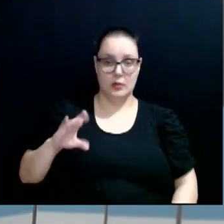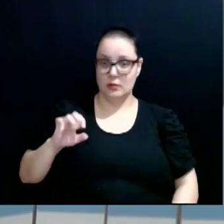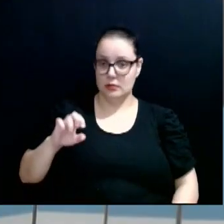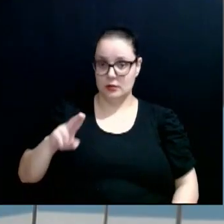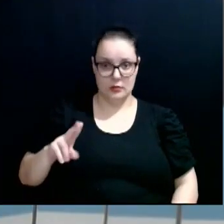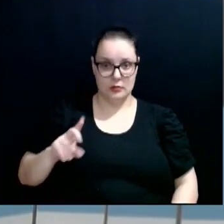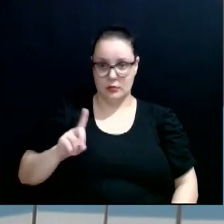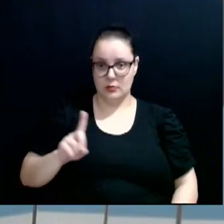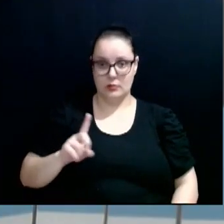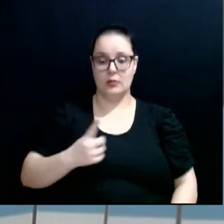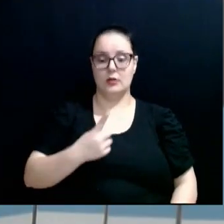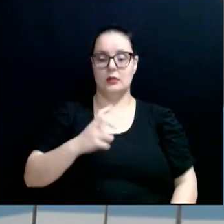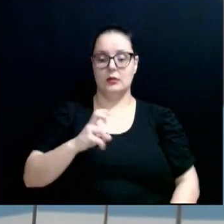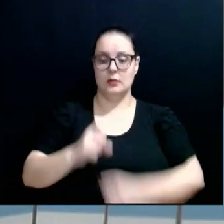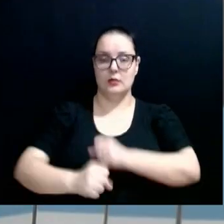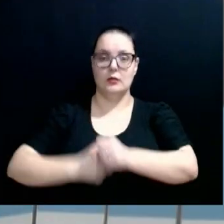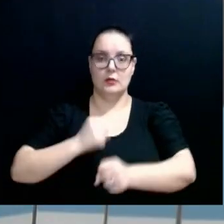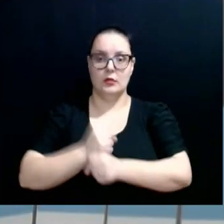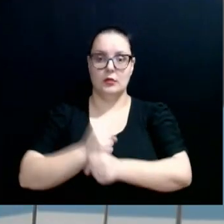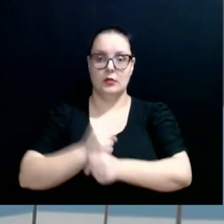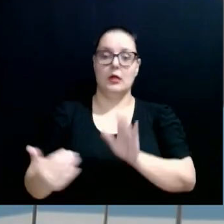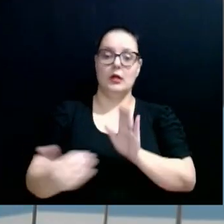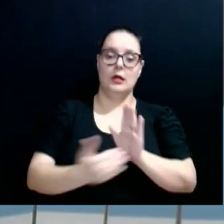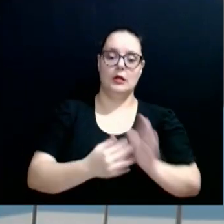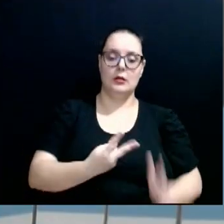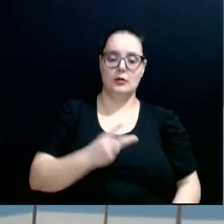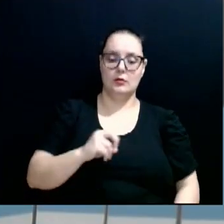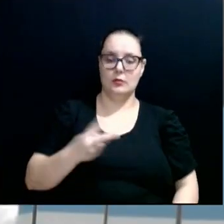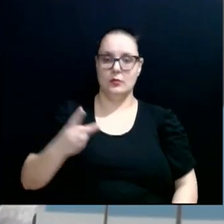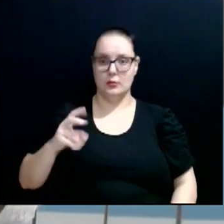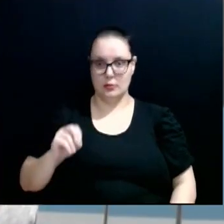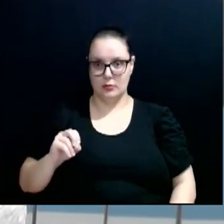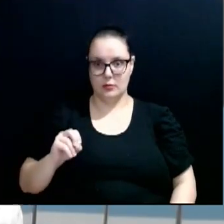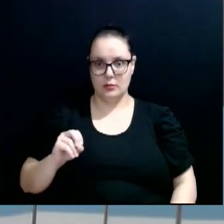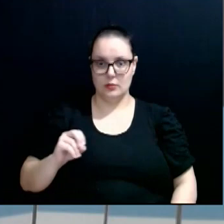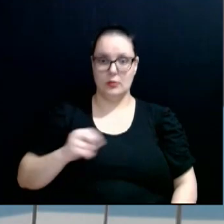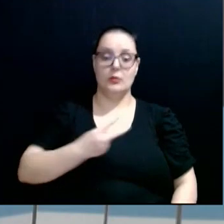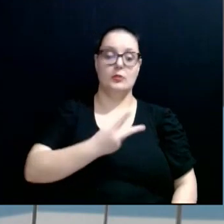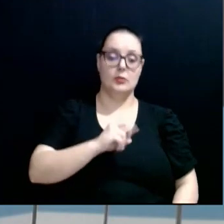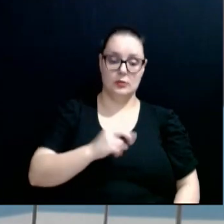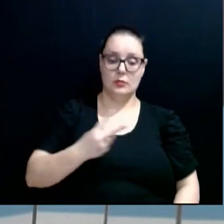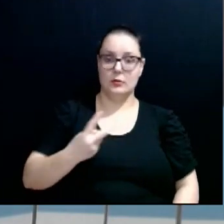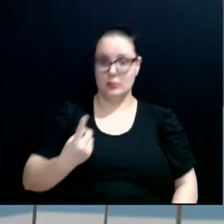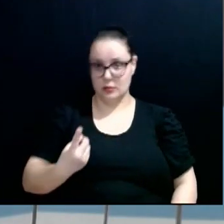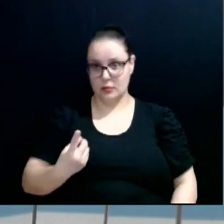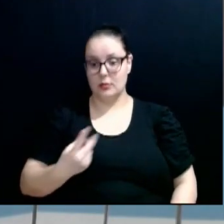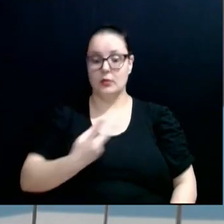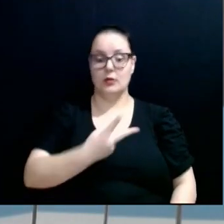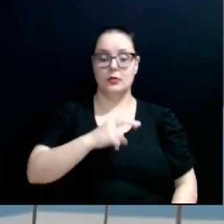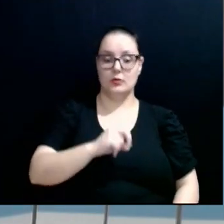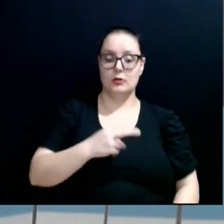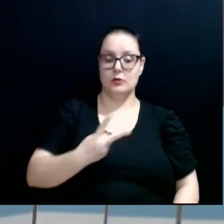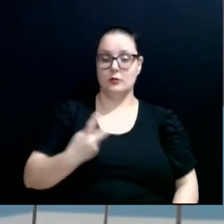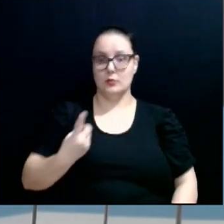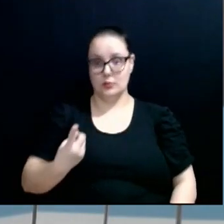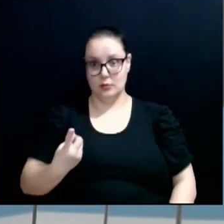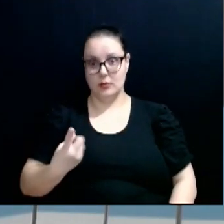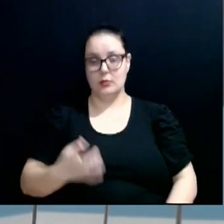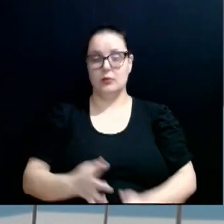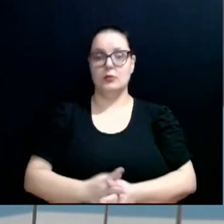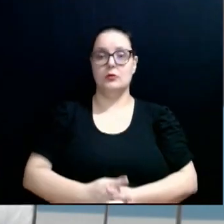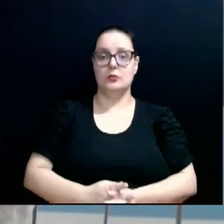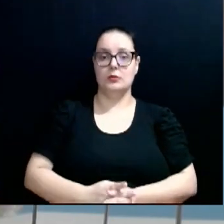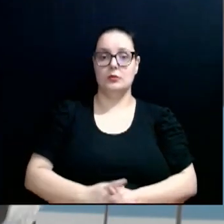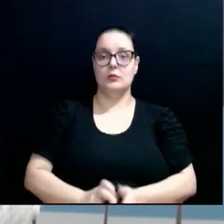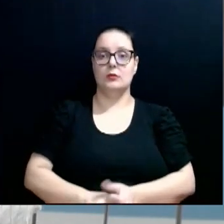ele foi até 2020, 21, e em 2021 a gente acabou fazendo um aditivo,